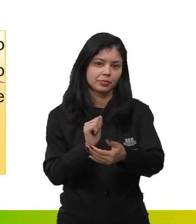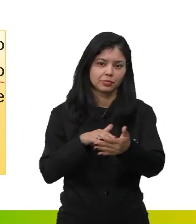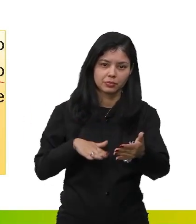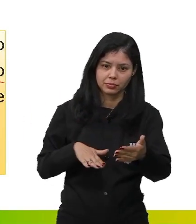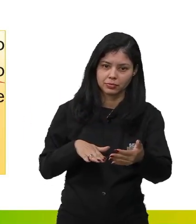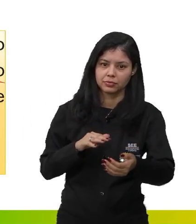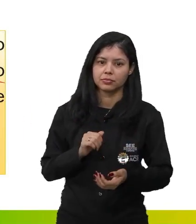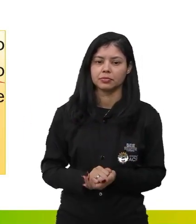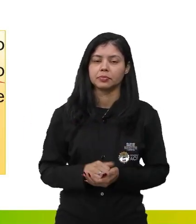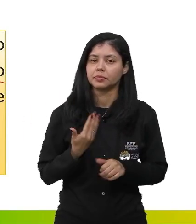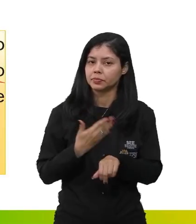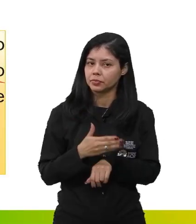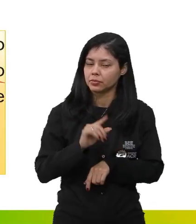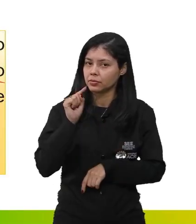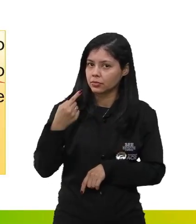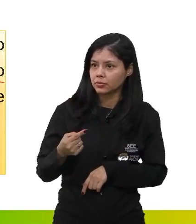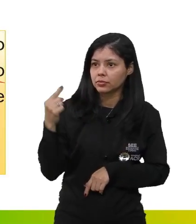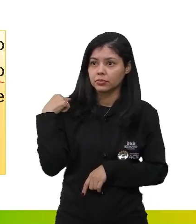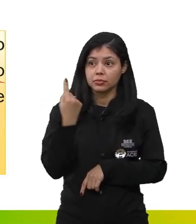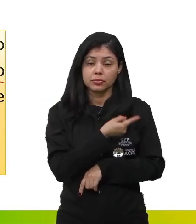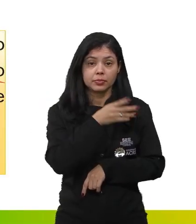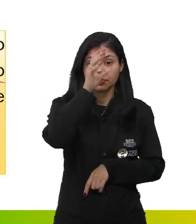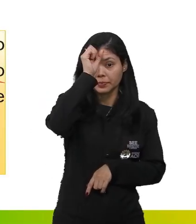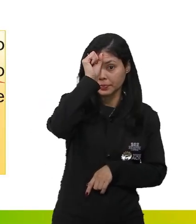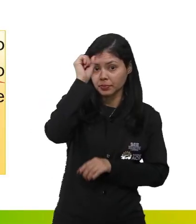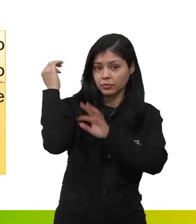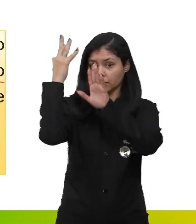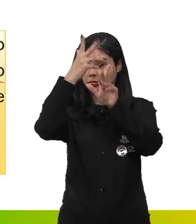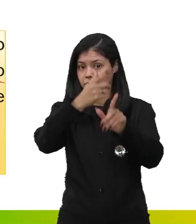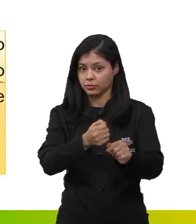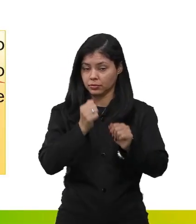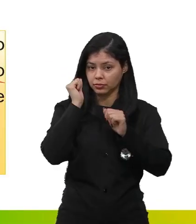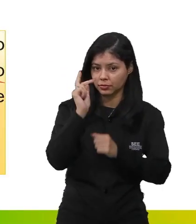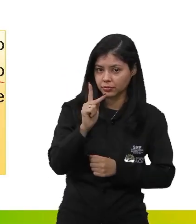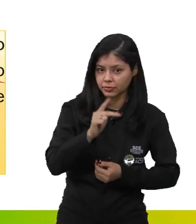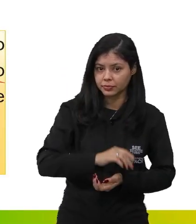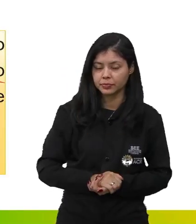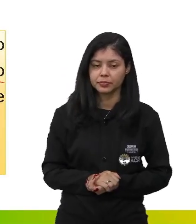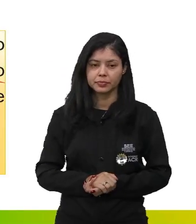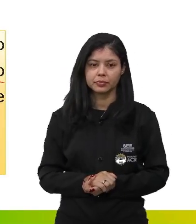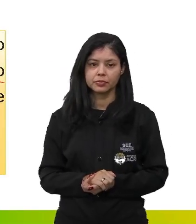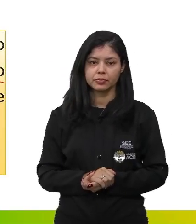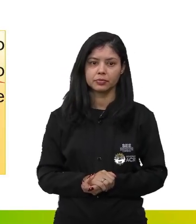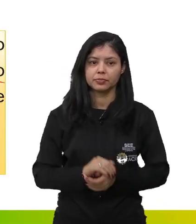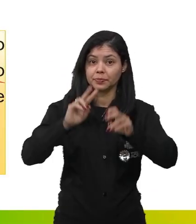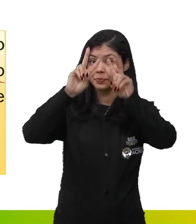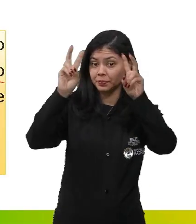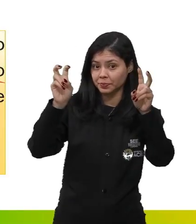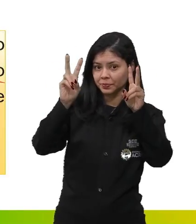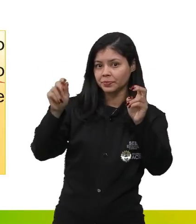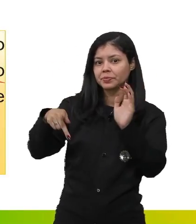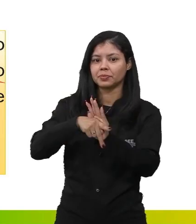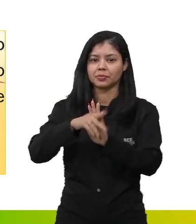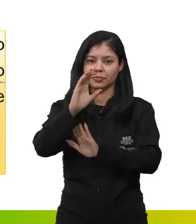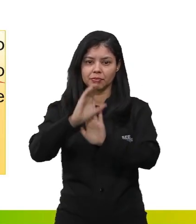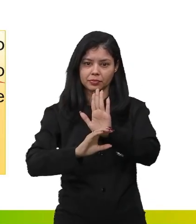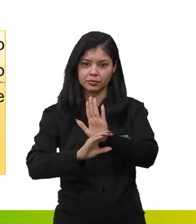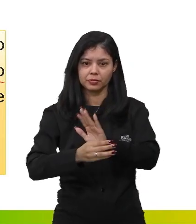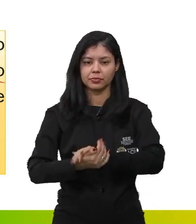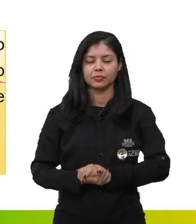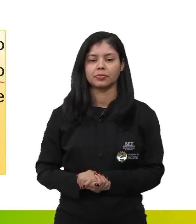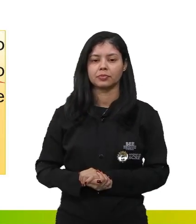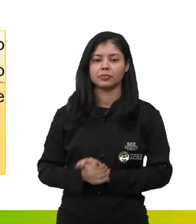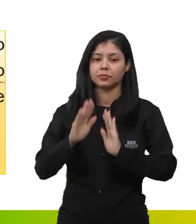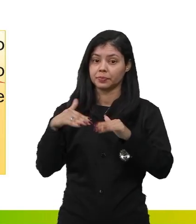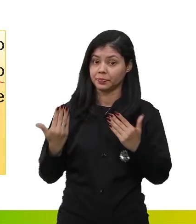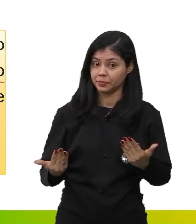Exercitar, pôr em prática aquilo que nós relembramos sobre esse aspecto, sobre esse conteúdo. E